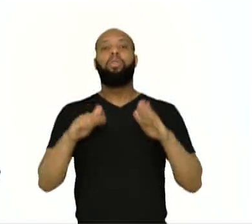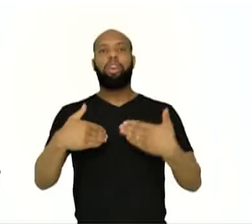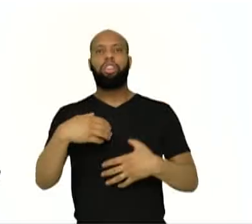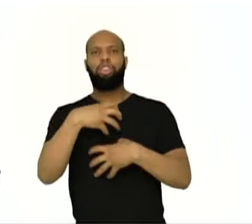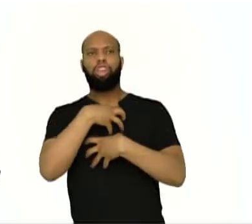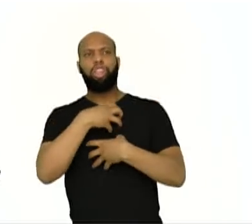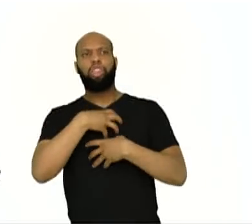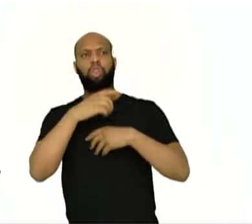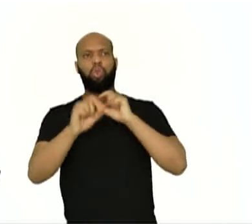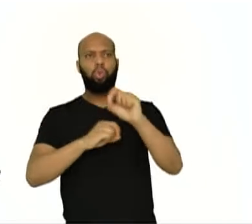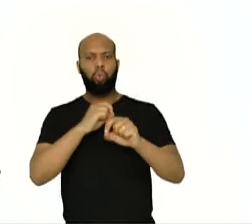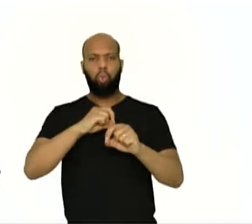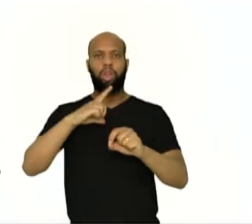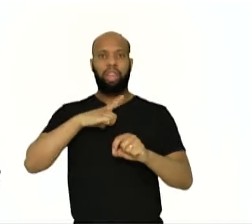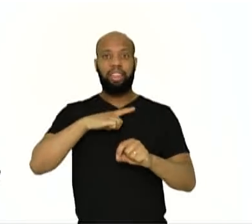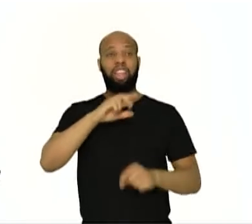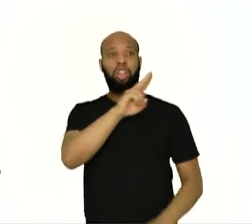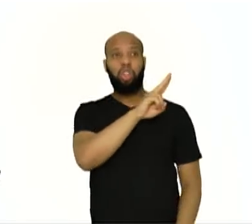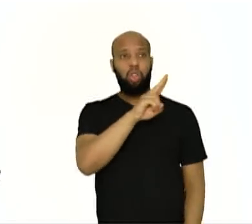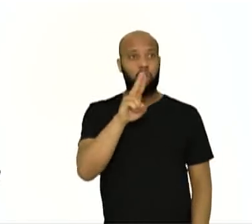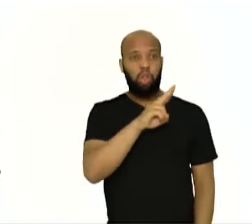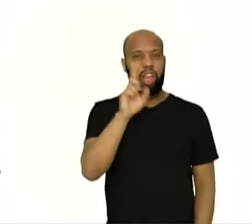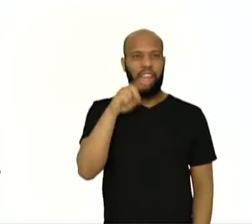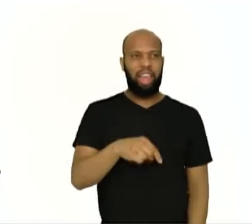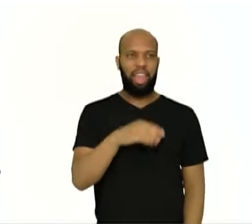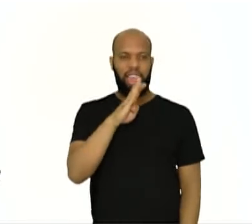agente etiológico é o Ancylostoma